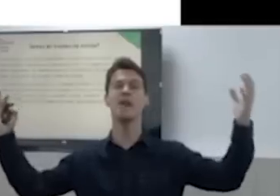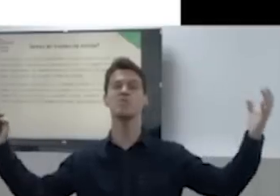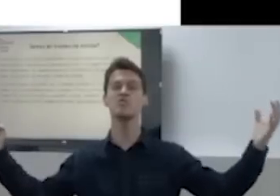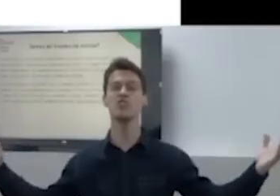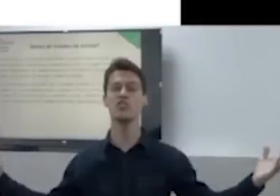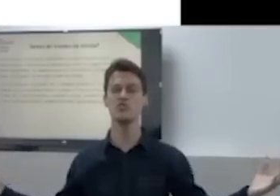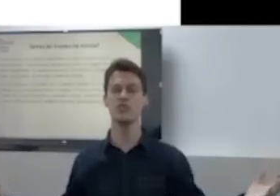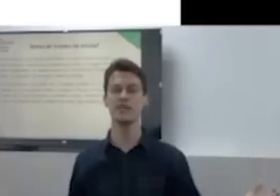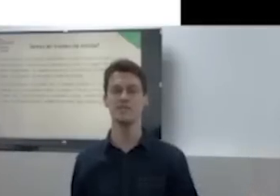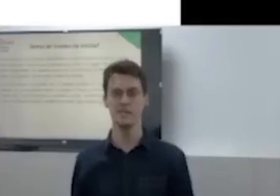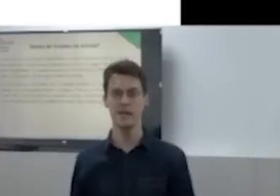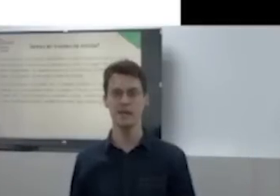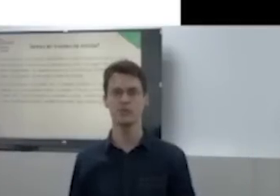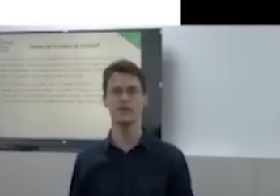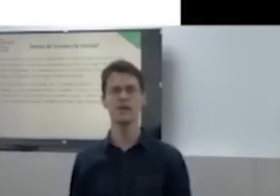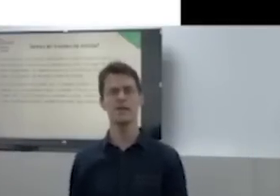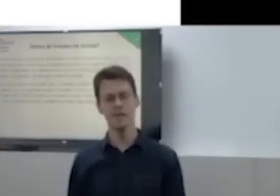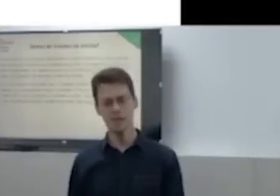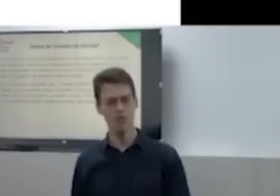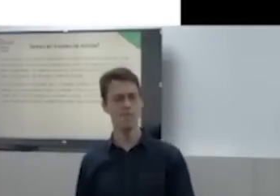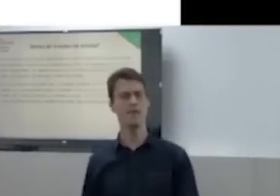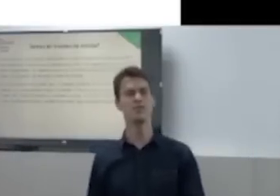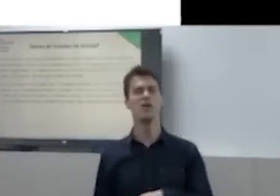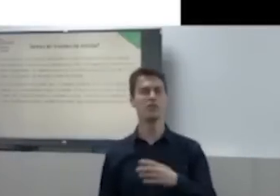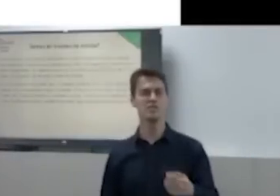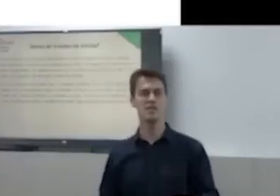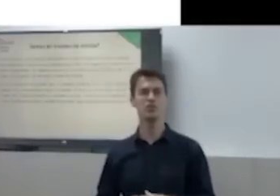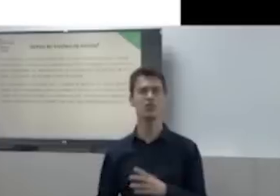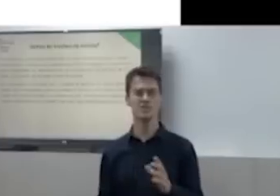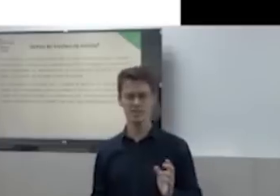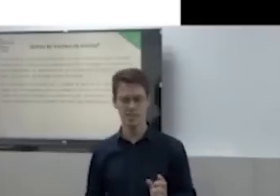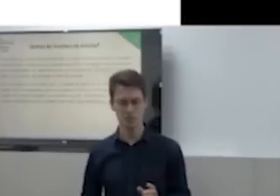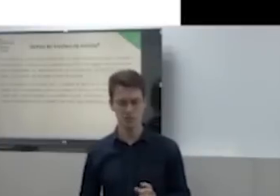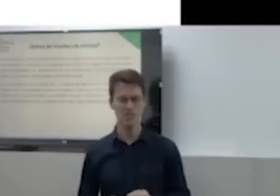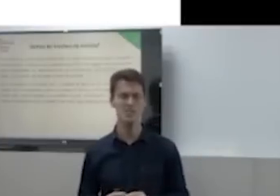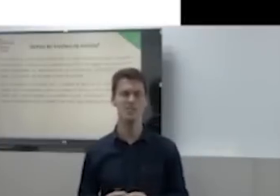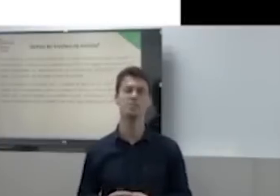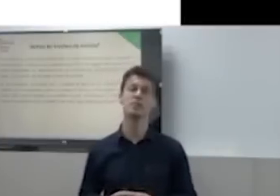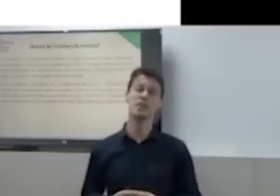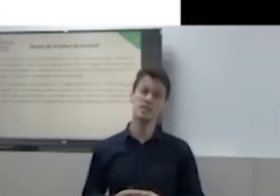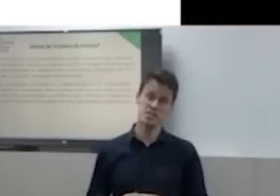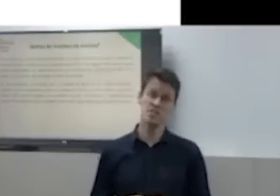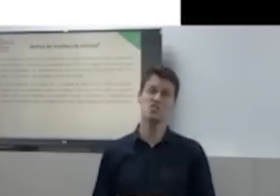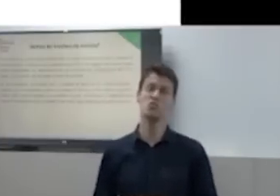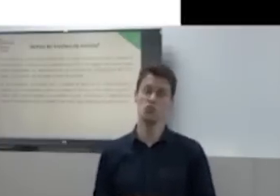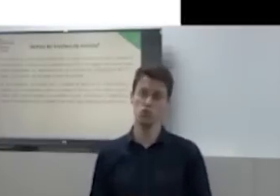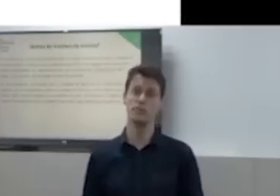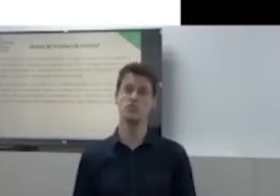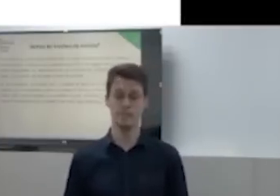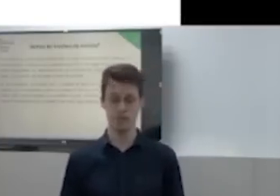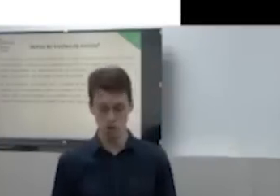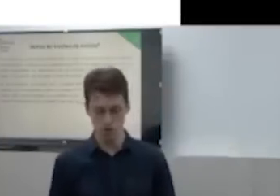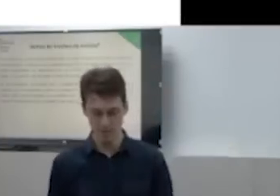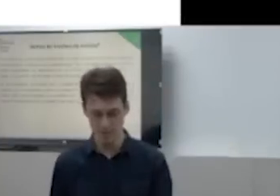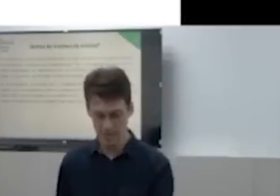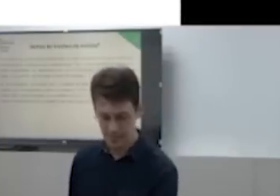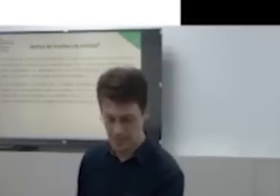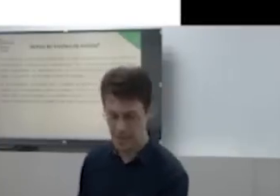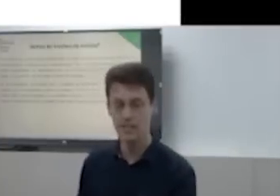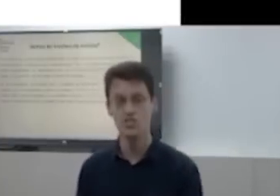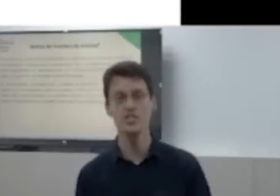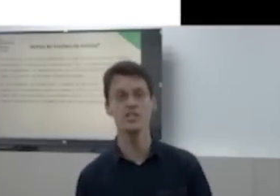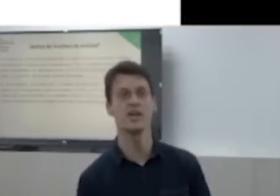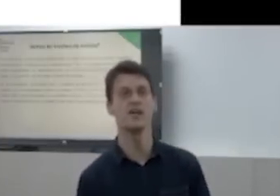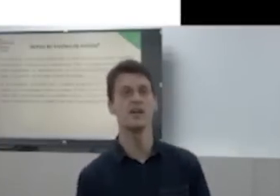e ampliarmos o nosso conhecimento. Tá bom, Fabiano, você trouxe essa notícia que existe um grupo de